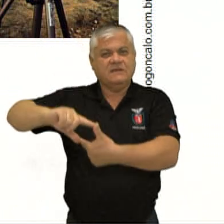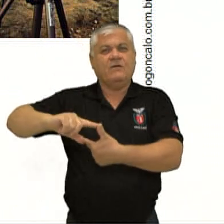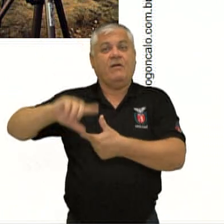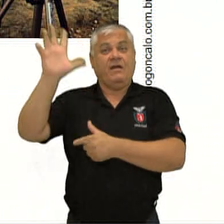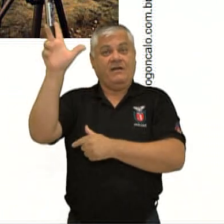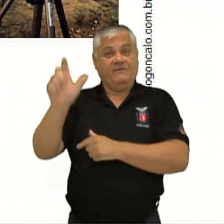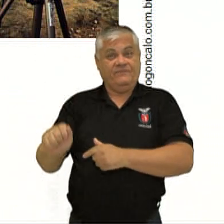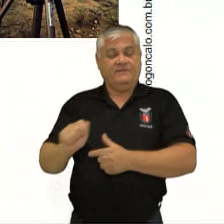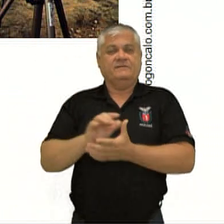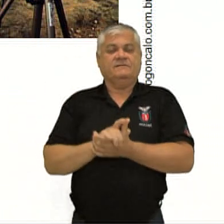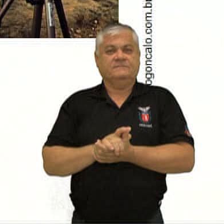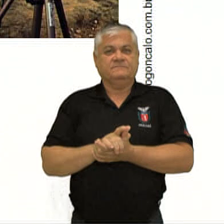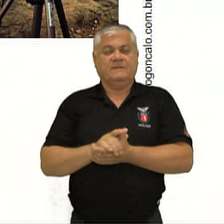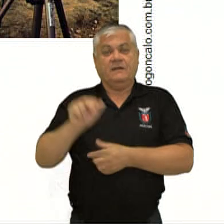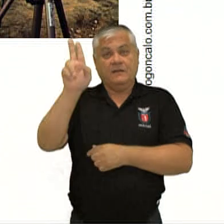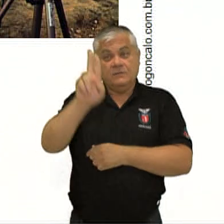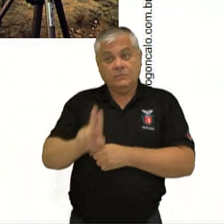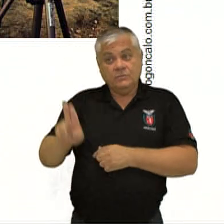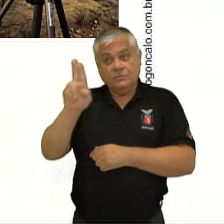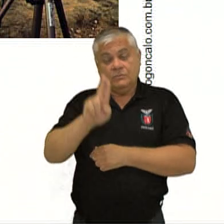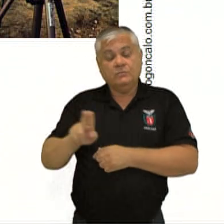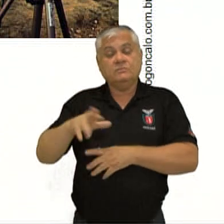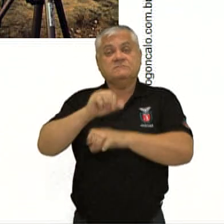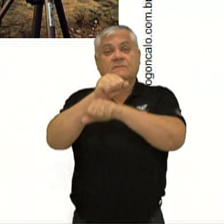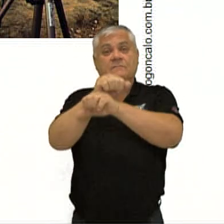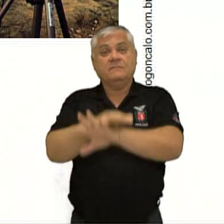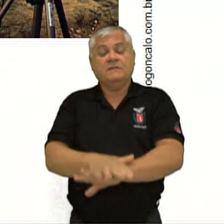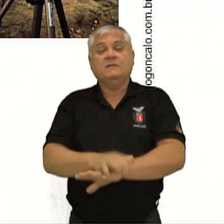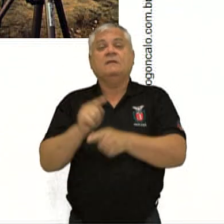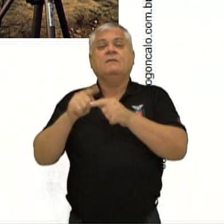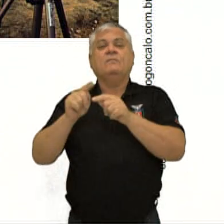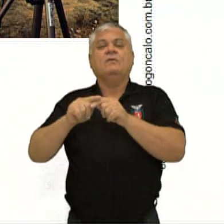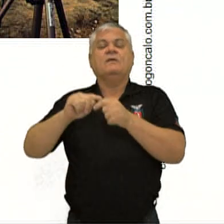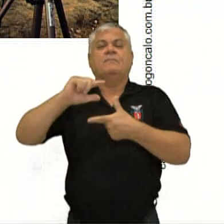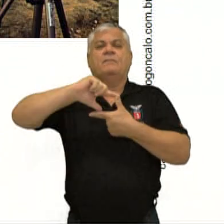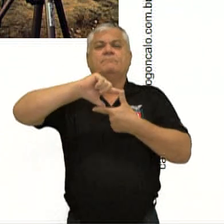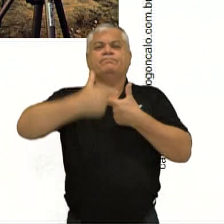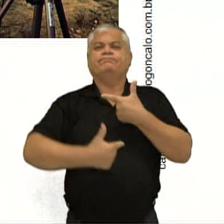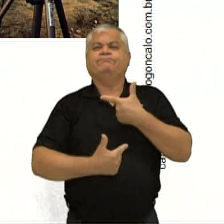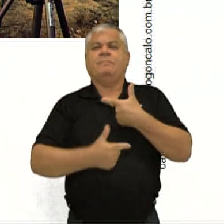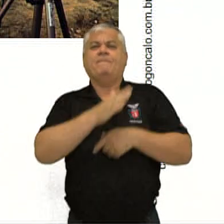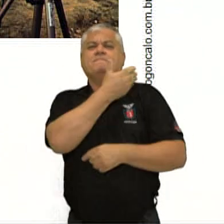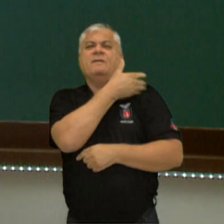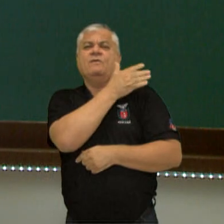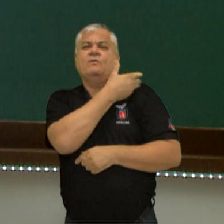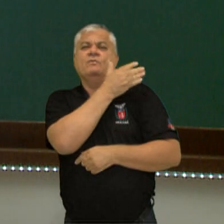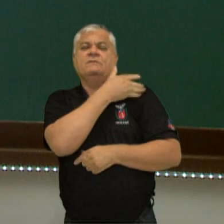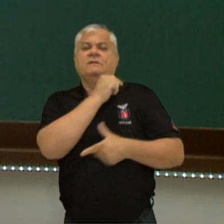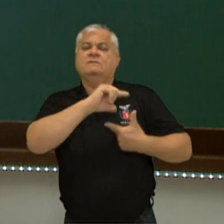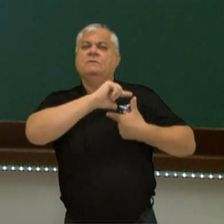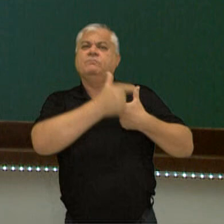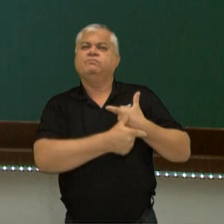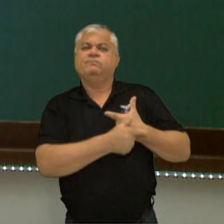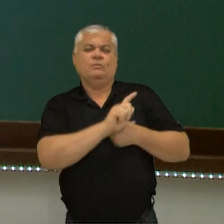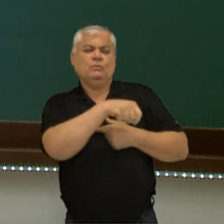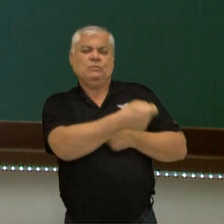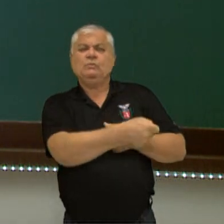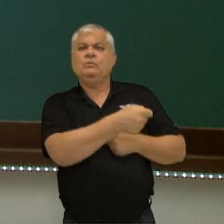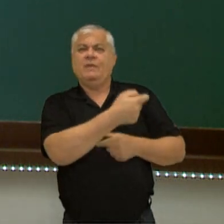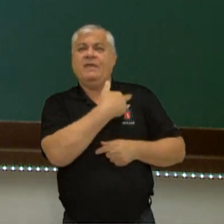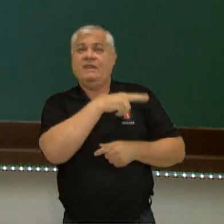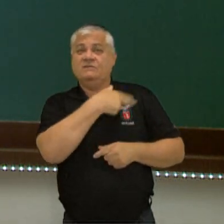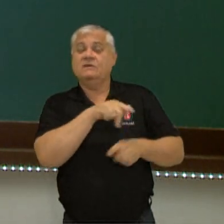africana. E elas se utilizam das mídias, inclusive, para desconstruir os preconceitos que existem sobre essas religiões, mas também